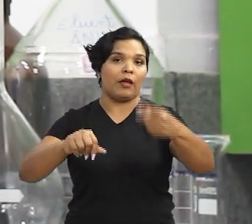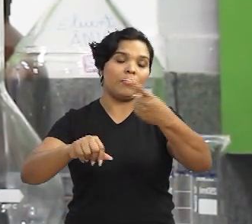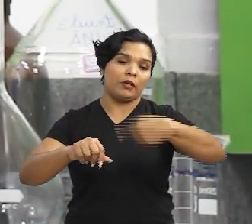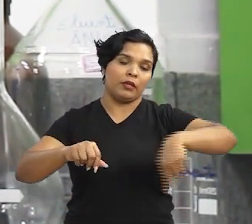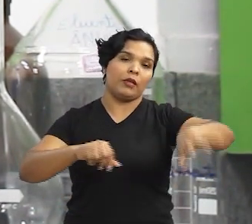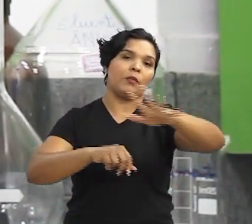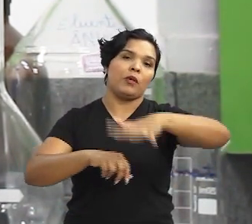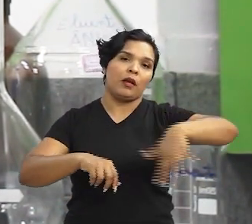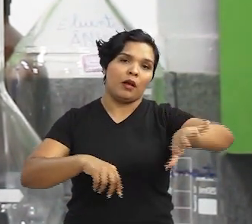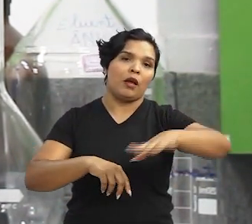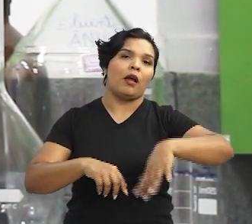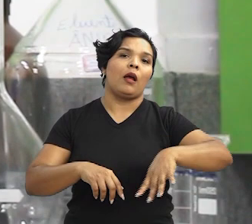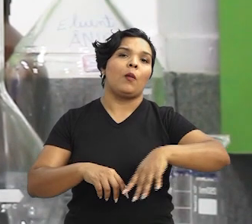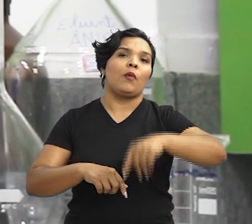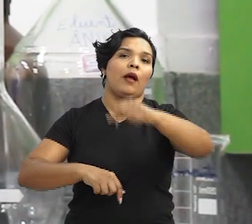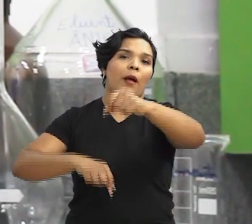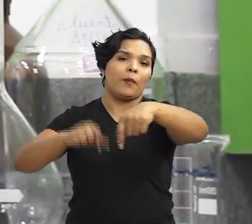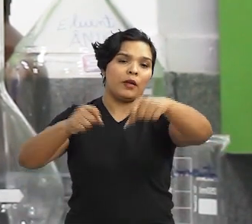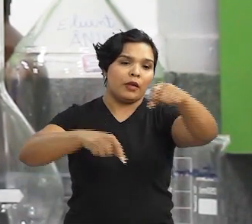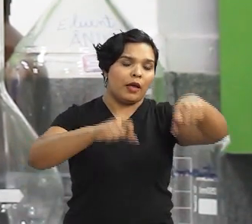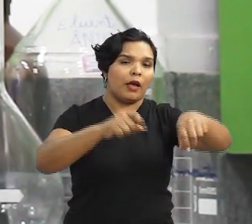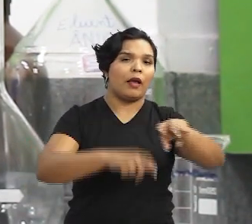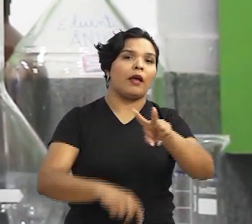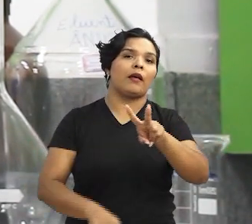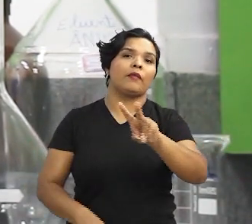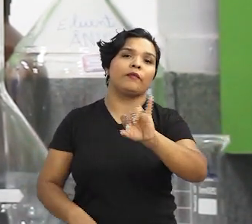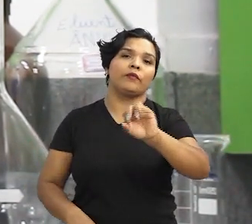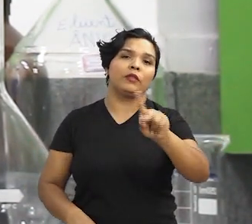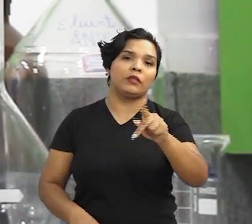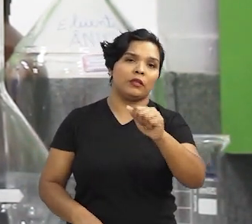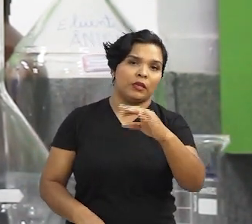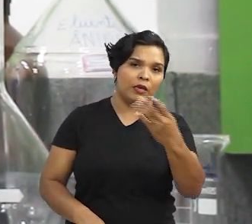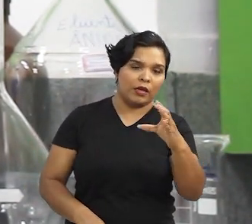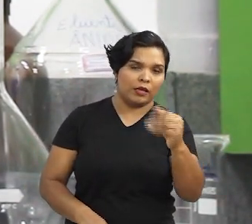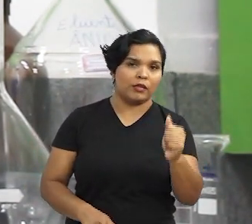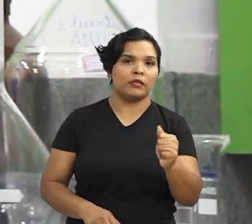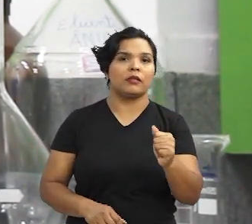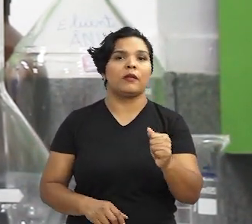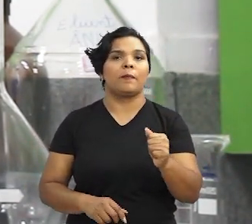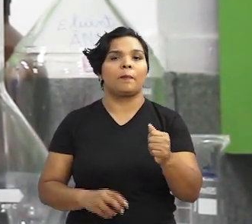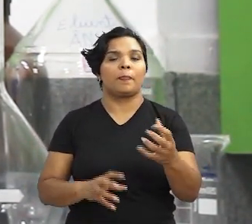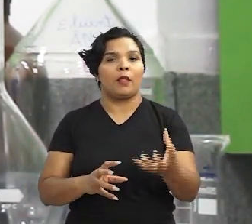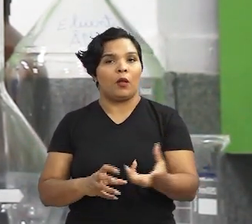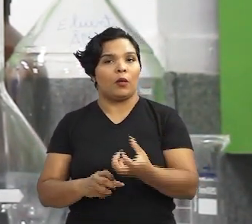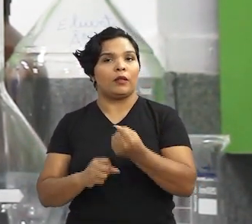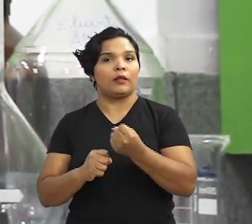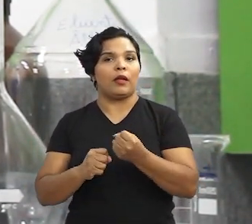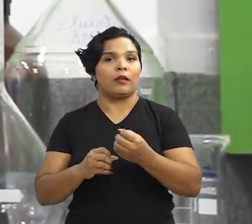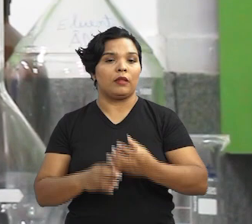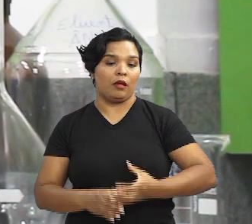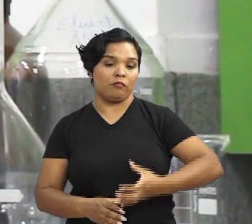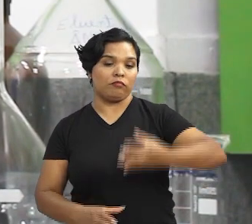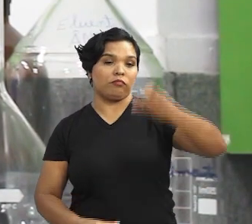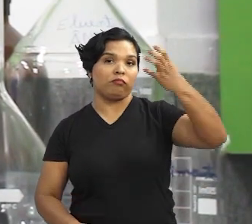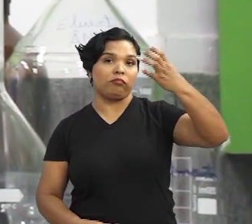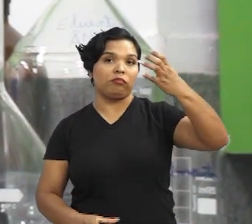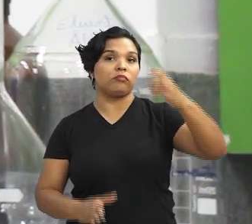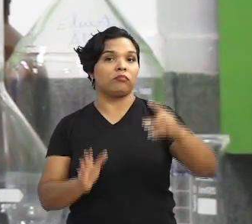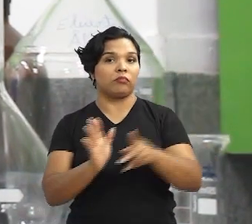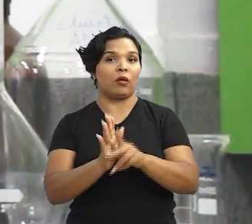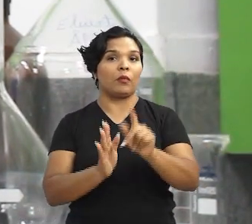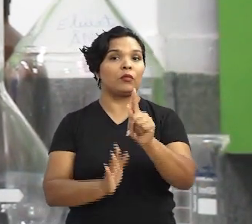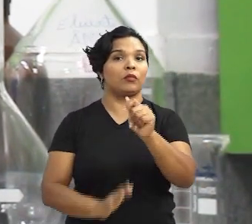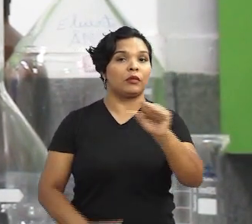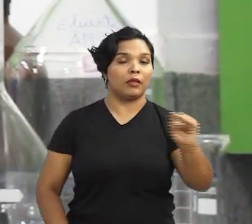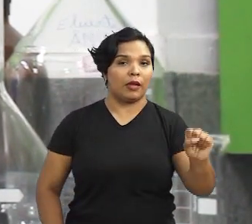a gente vai ter que ir para campo, né, aplicar determinadas doses de vinhaças, coletar esse gás, então existem câmaras específicas para